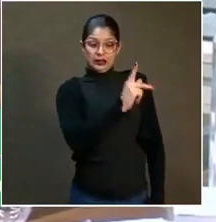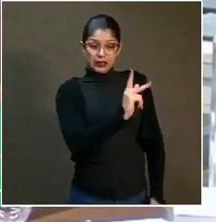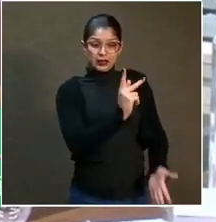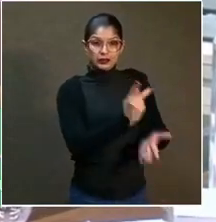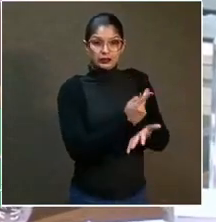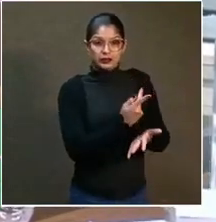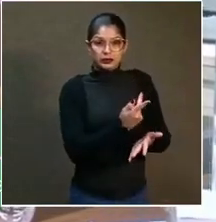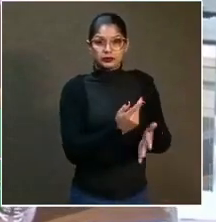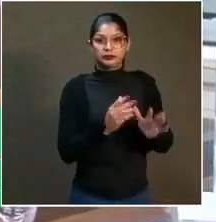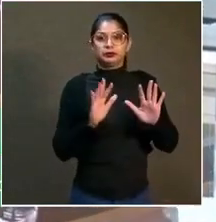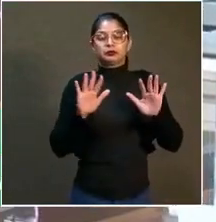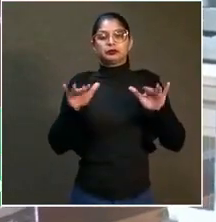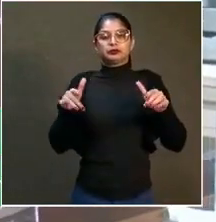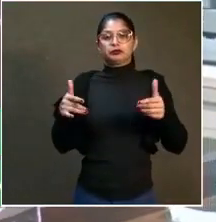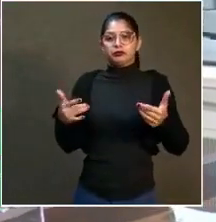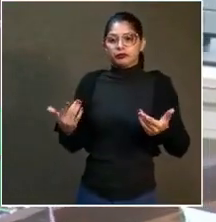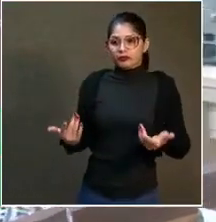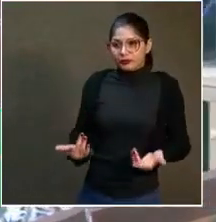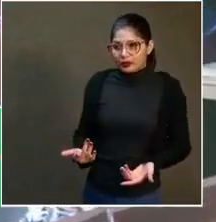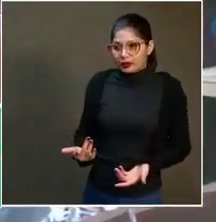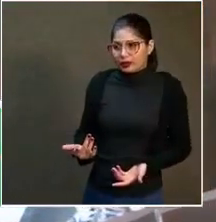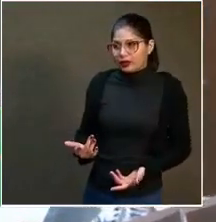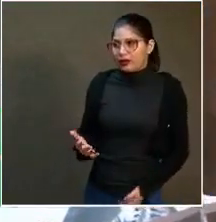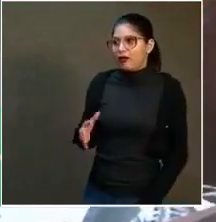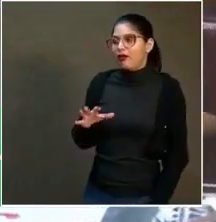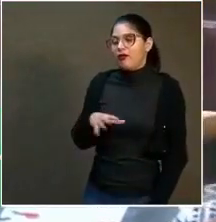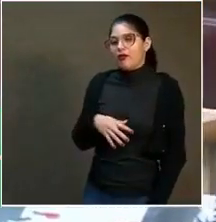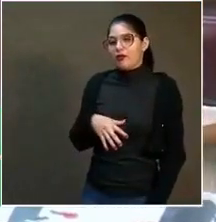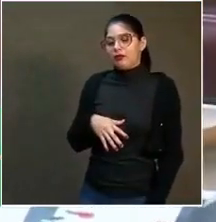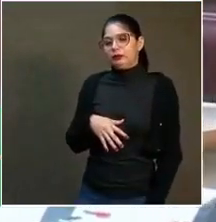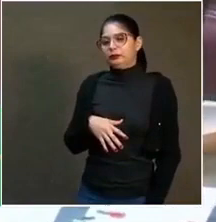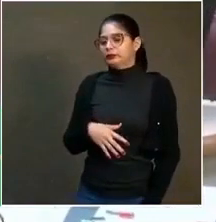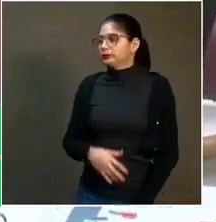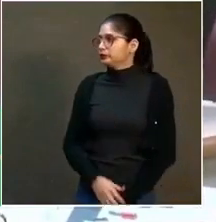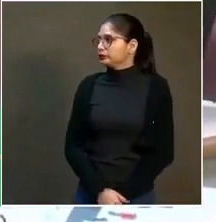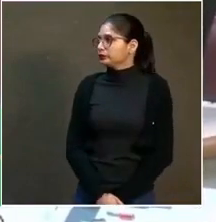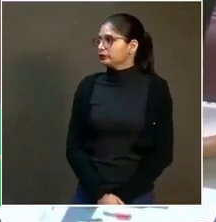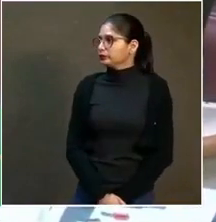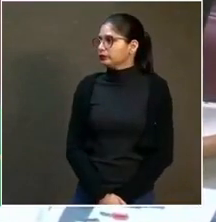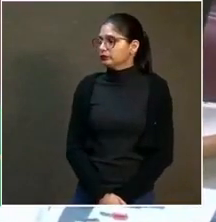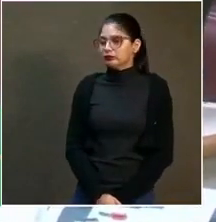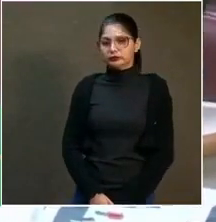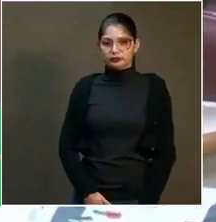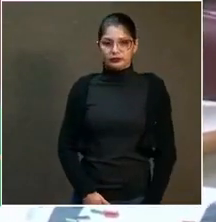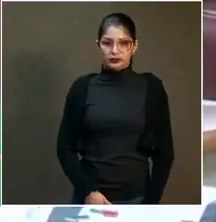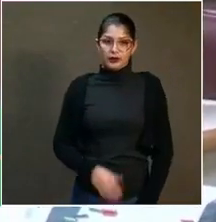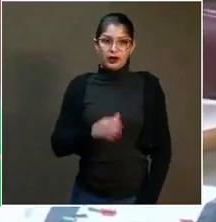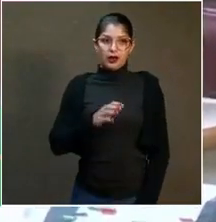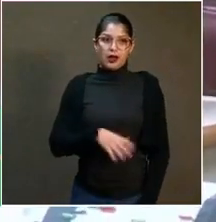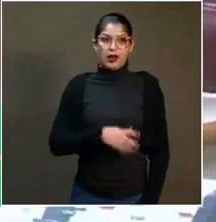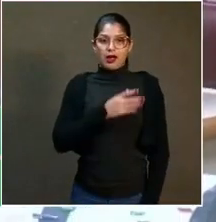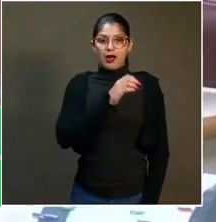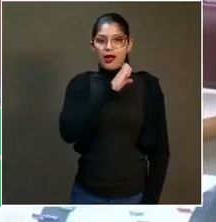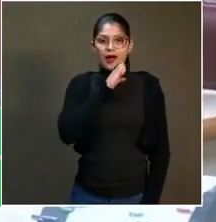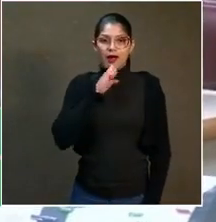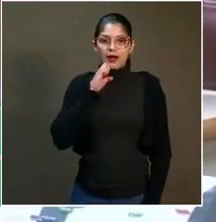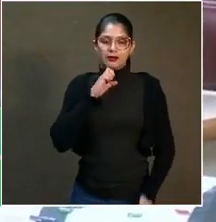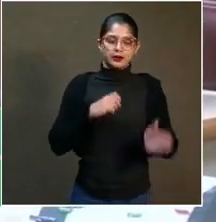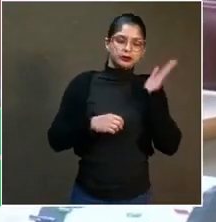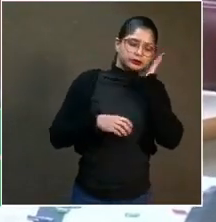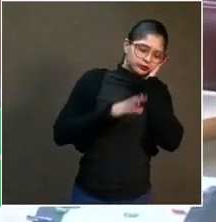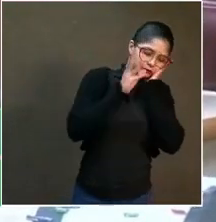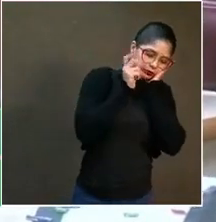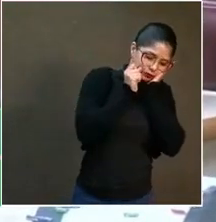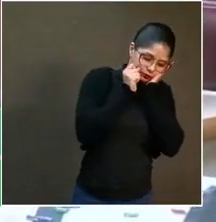ele pega a vítima pela última vez no celular dela. Xerife,